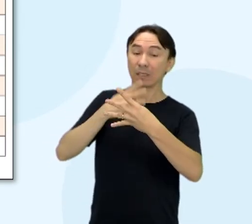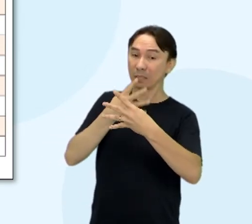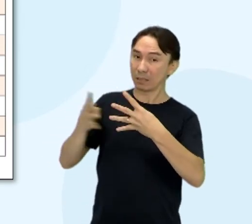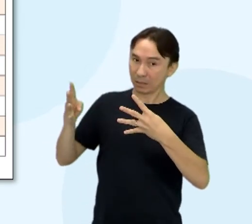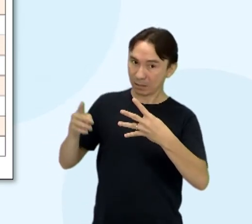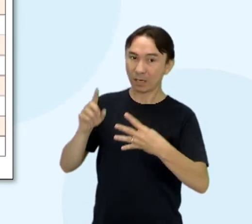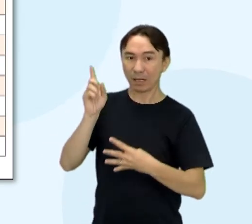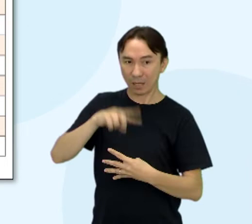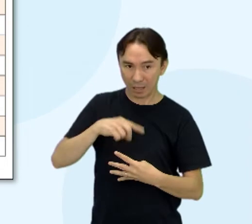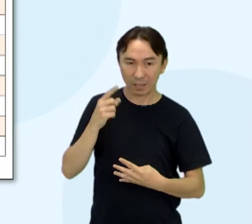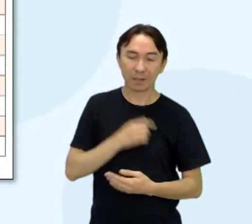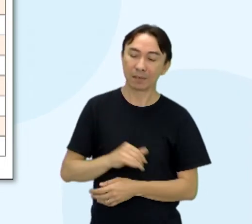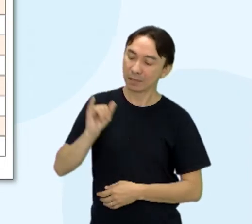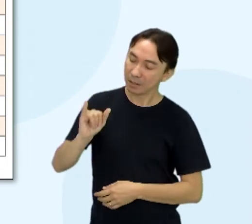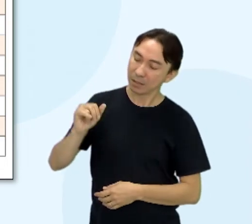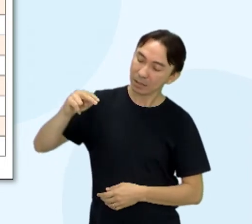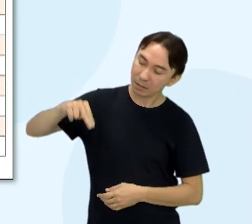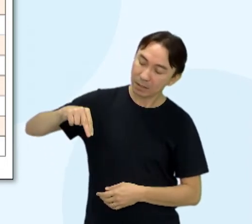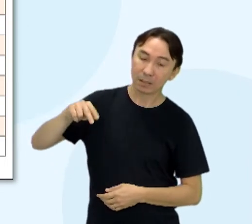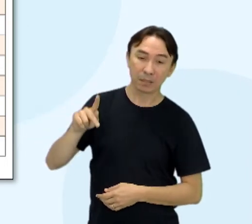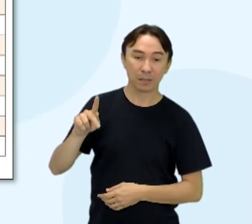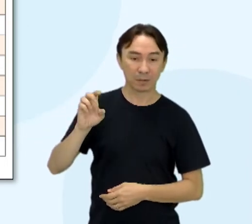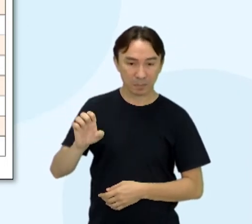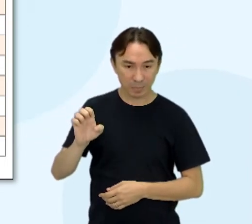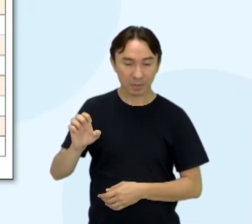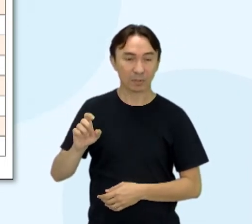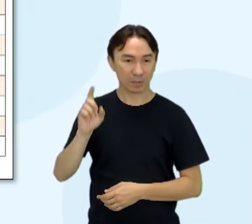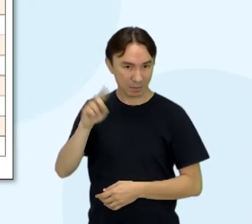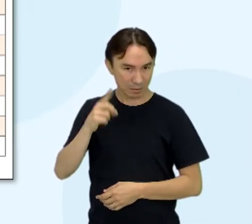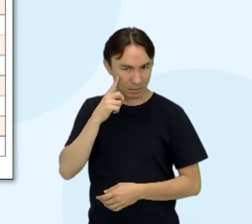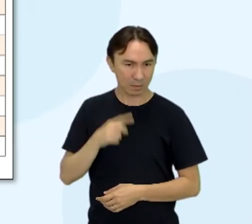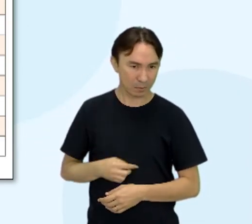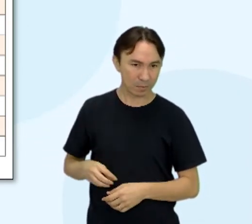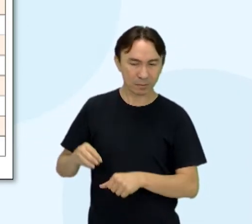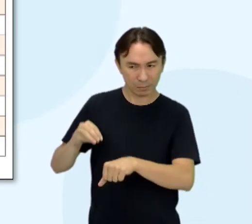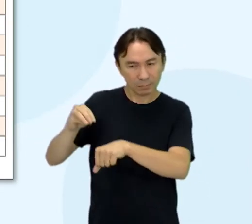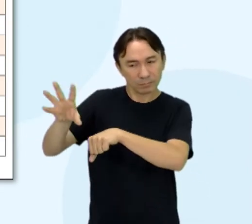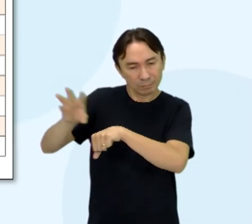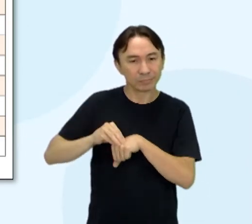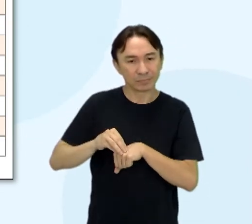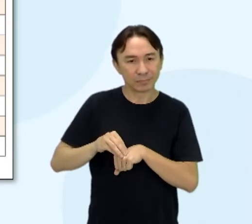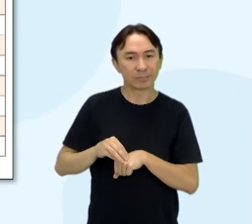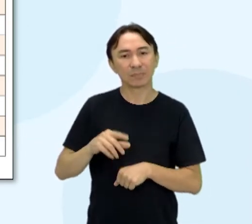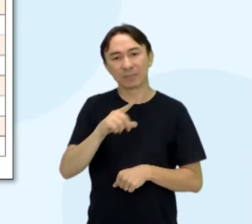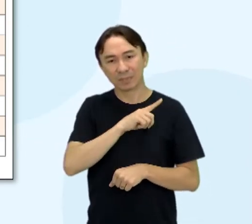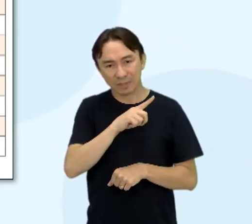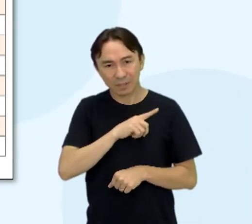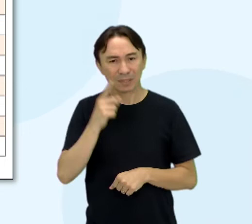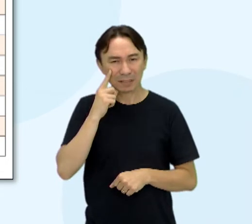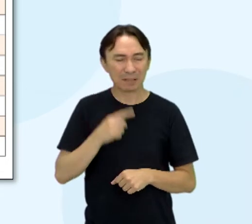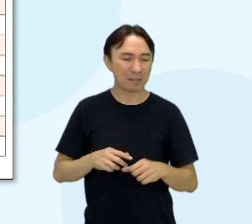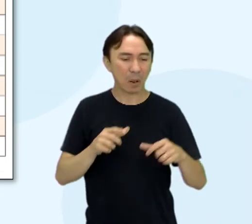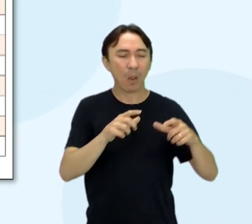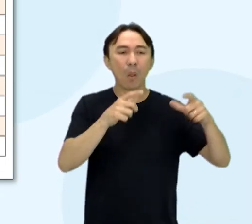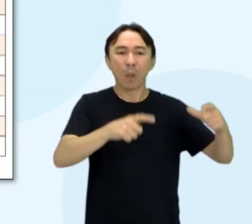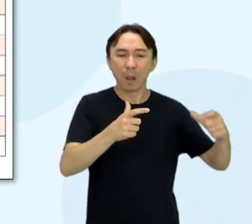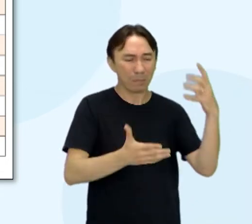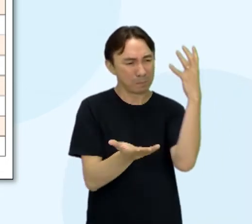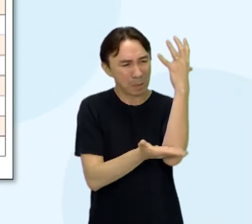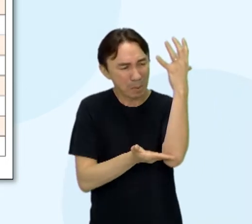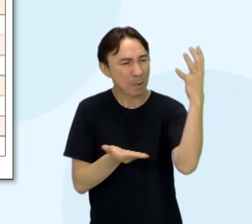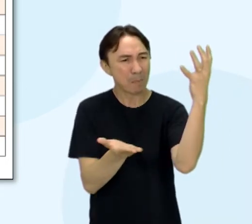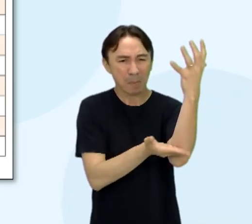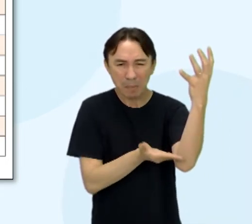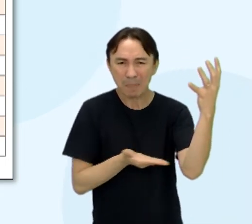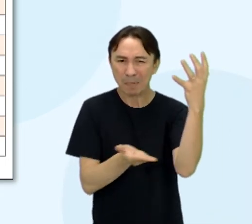pelo INPE, Instituto Nacional de Pesquisas Espaciais, tá ok? O mapeamento das regiões devastadas foi realizado por meio